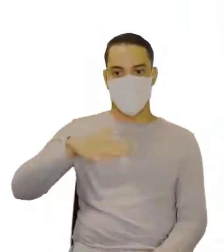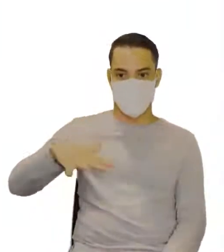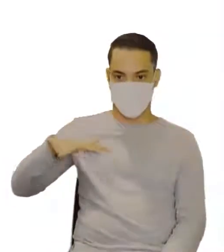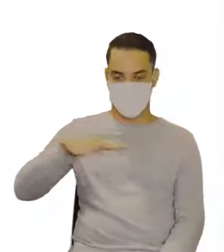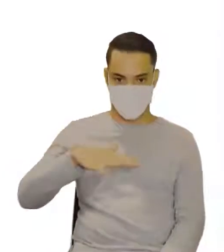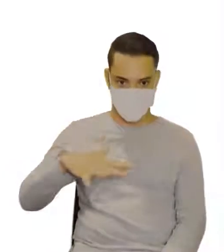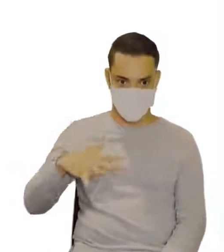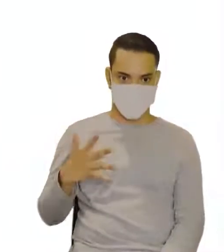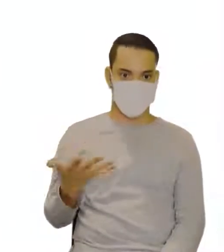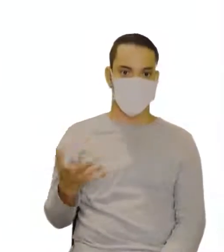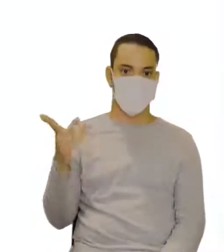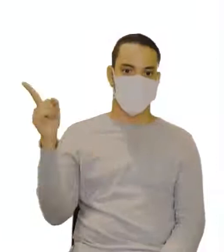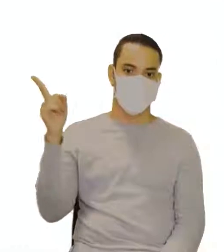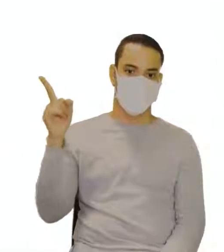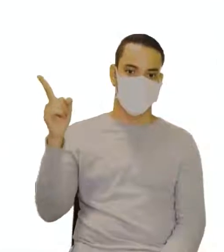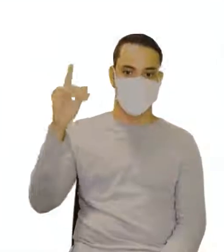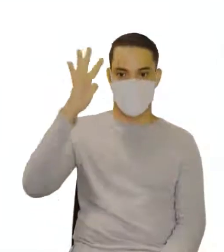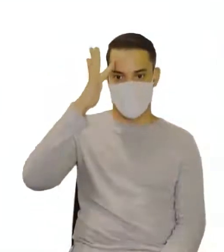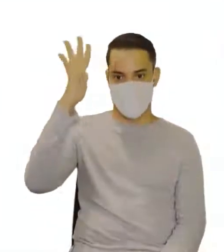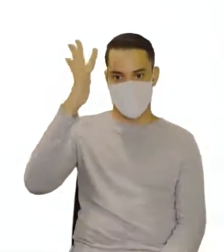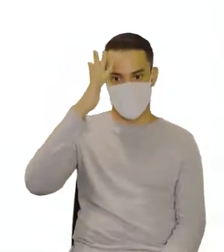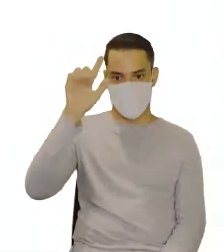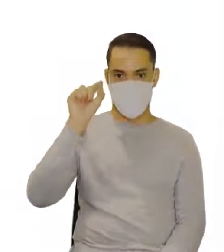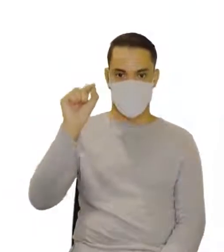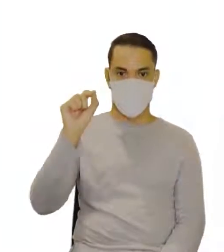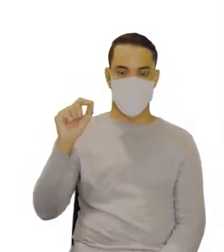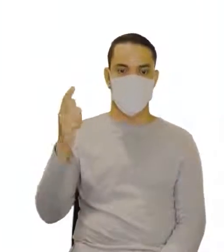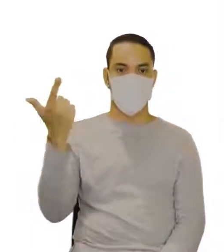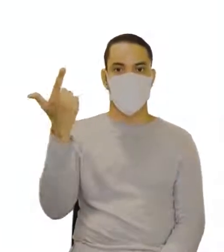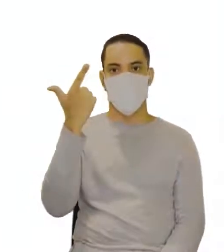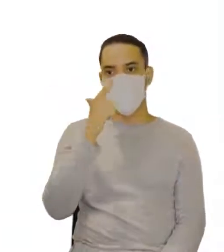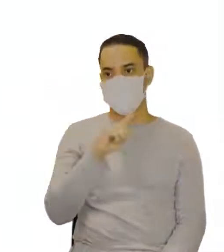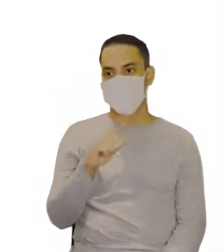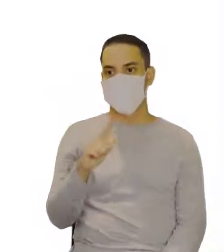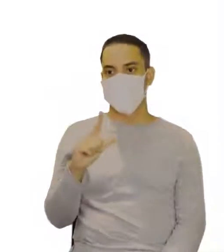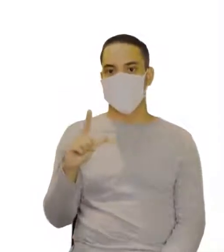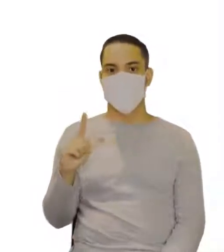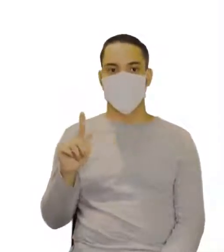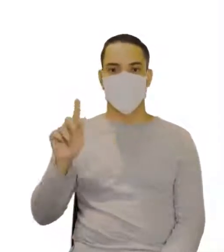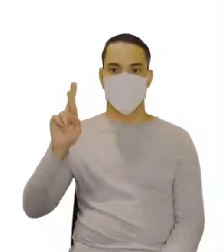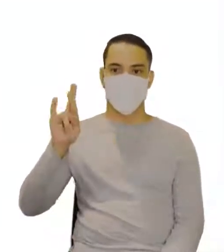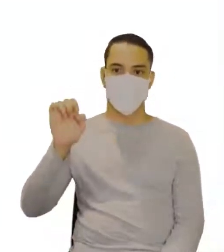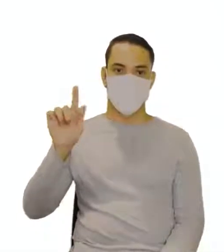Então, imagine que você ligou lá resistor,